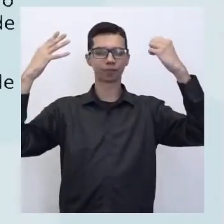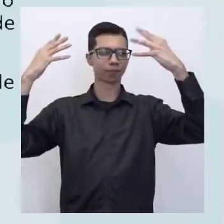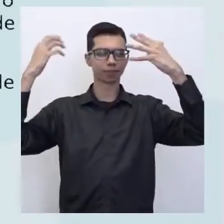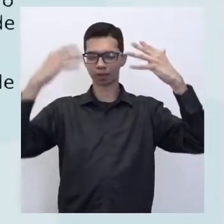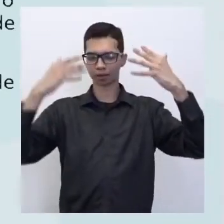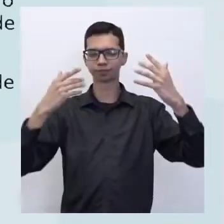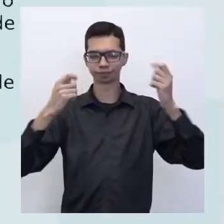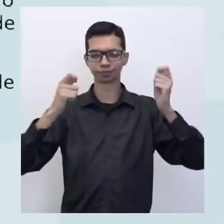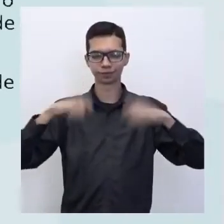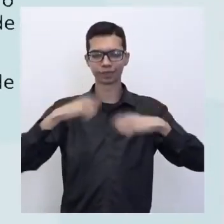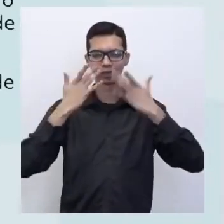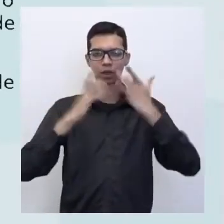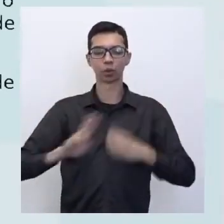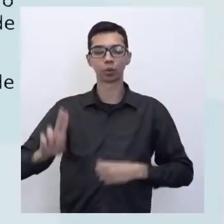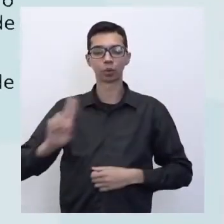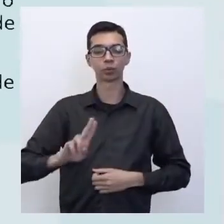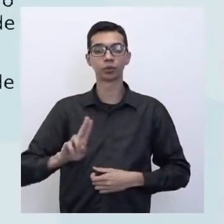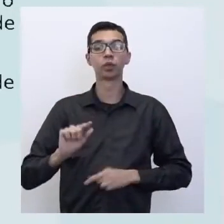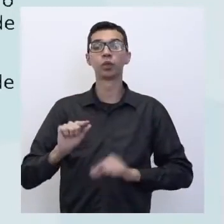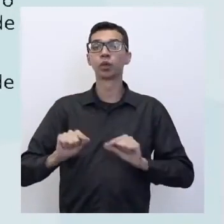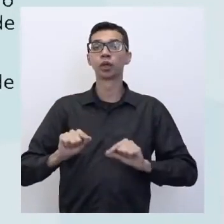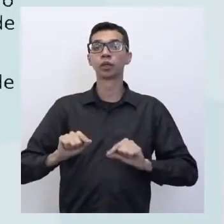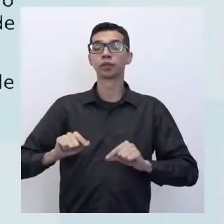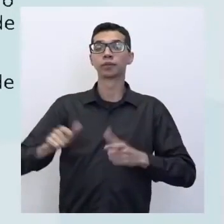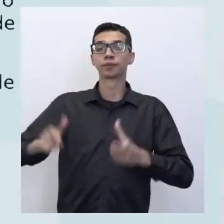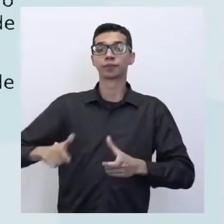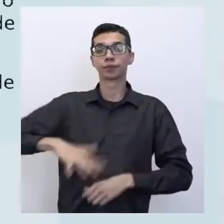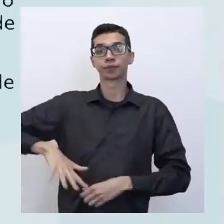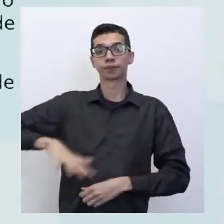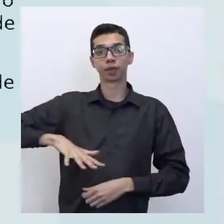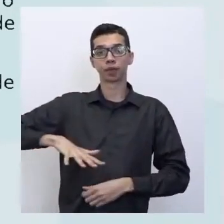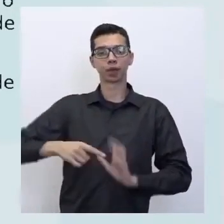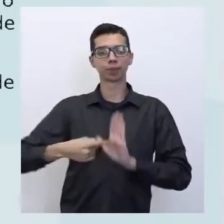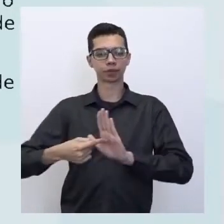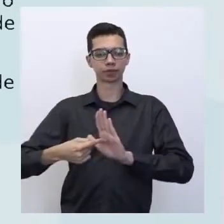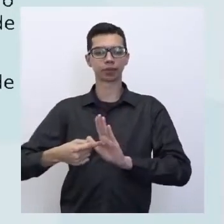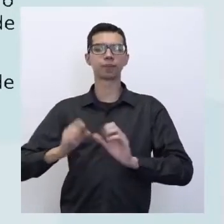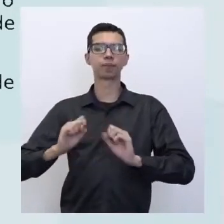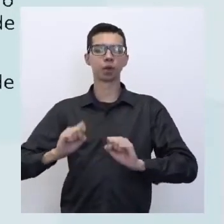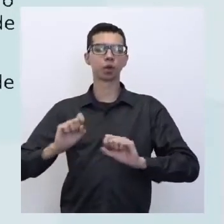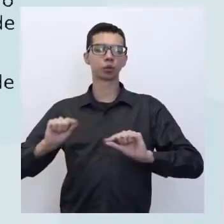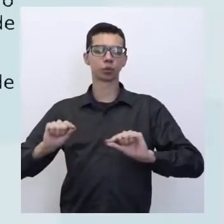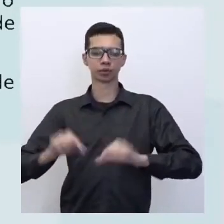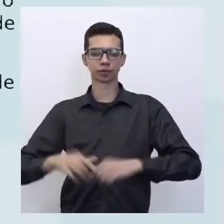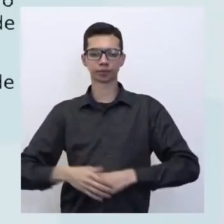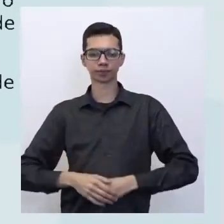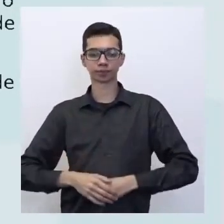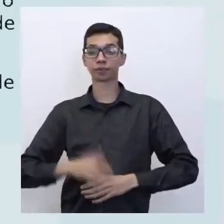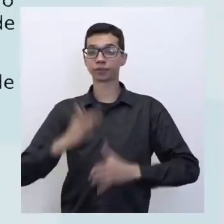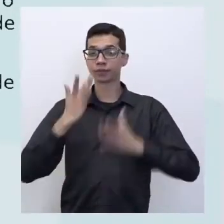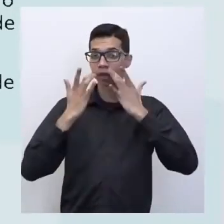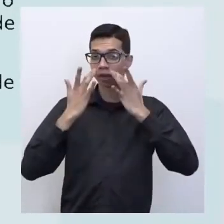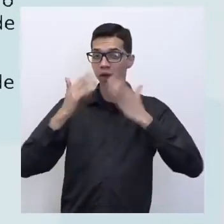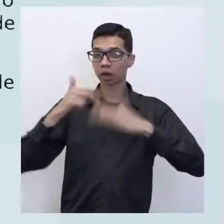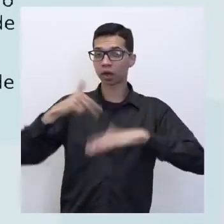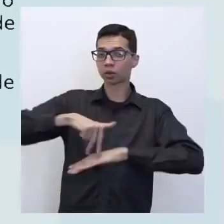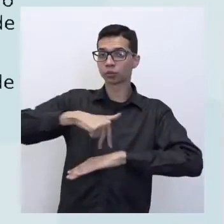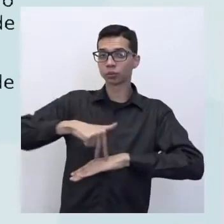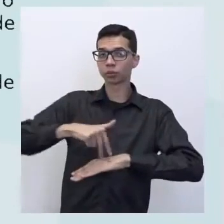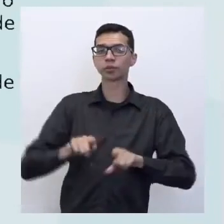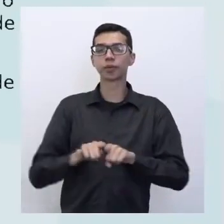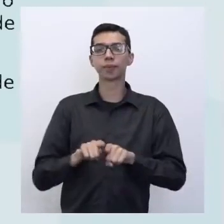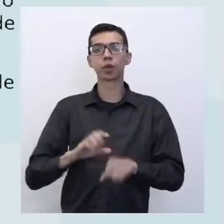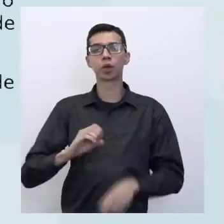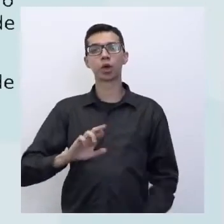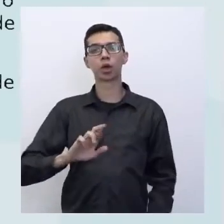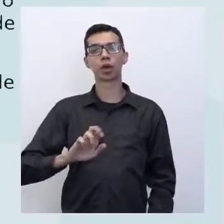Espaço de apresentação. Espaço definido em função de uma encenação, que pode ser coreográfica ou teatral. Aí o nosso teatro de novo.